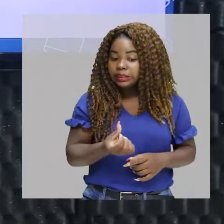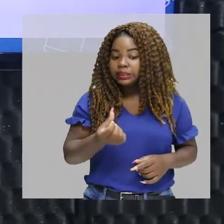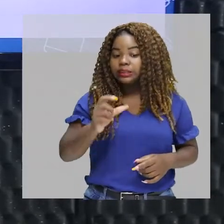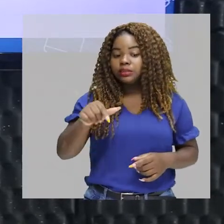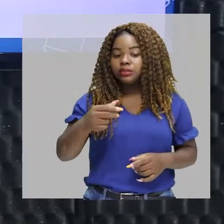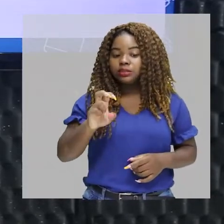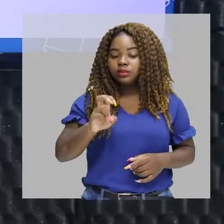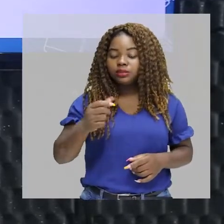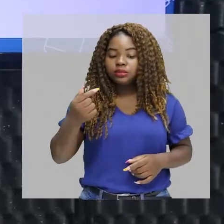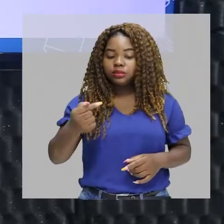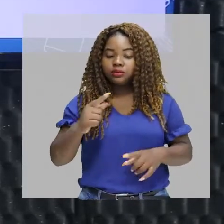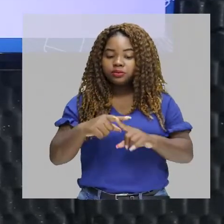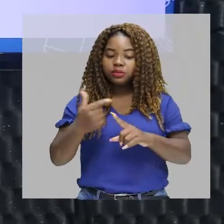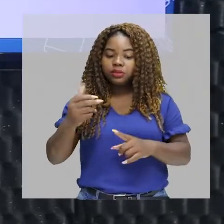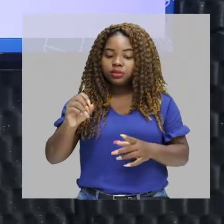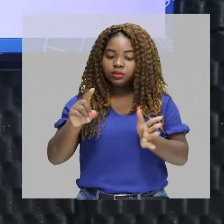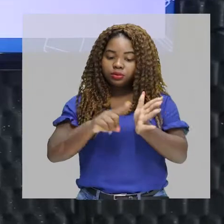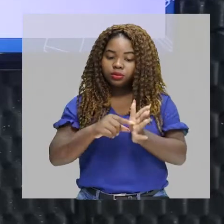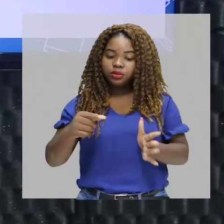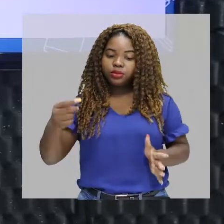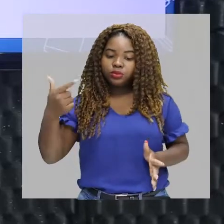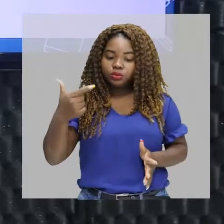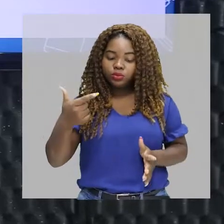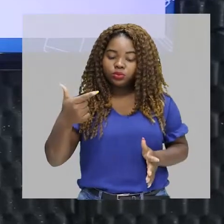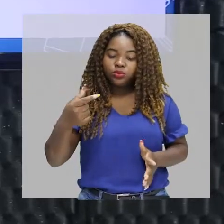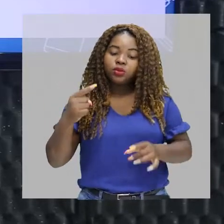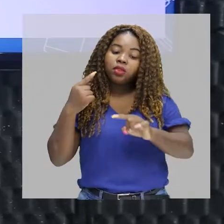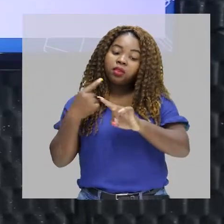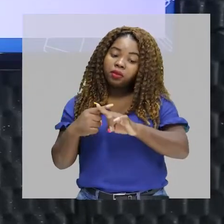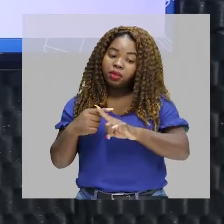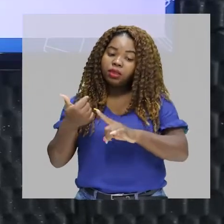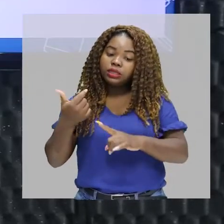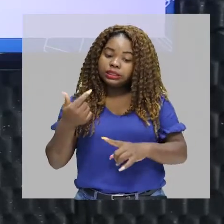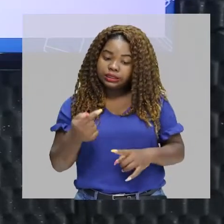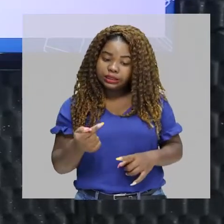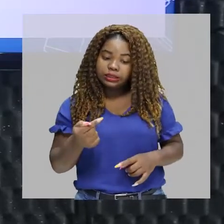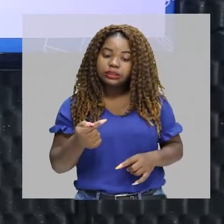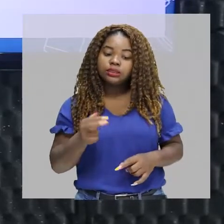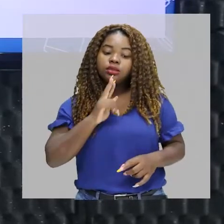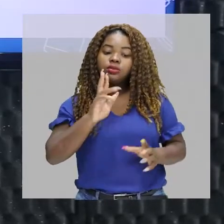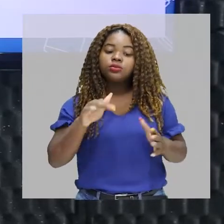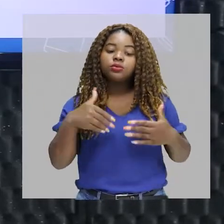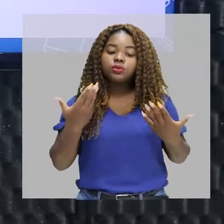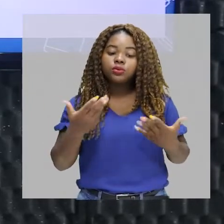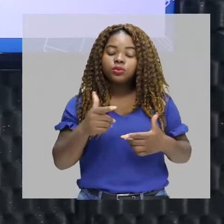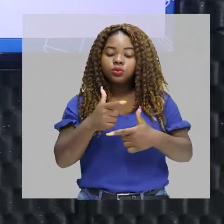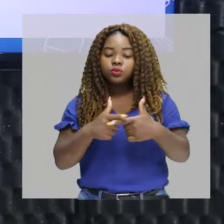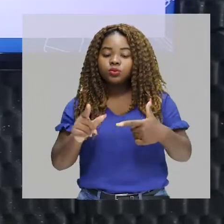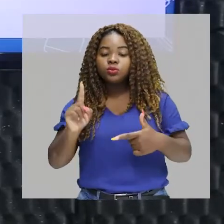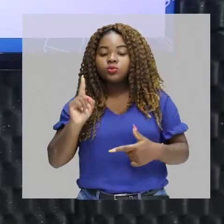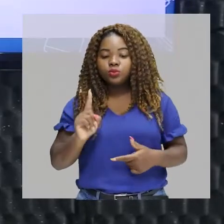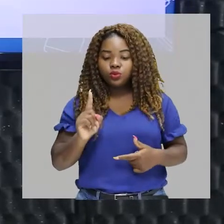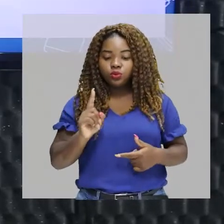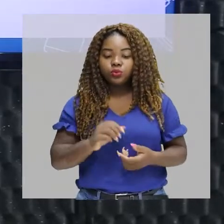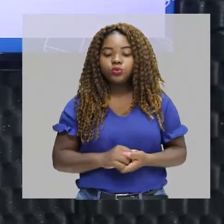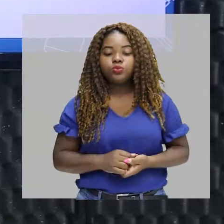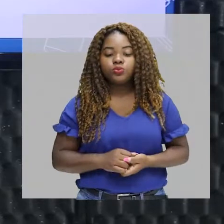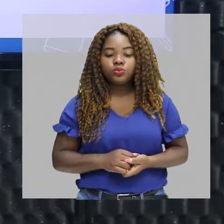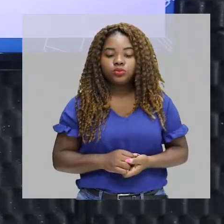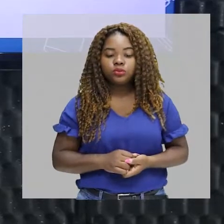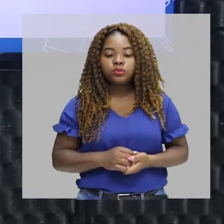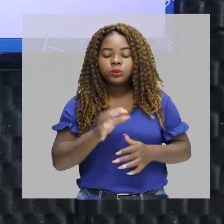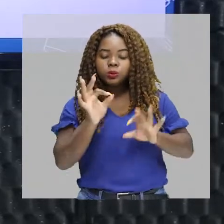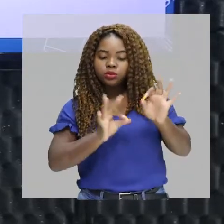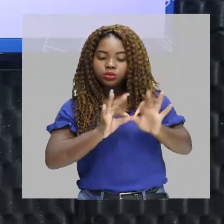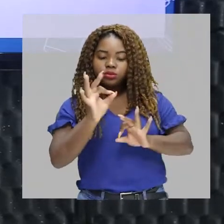6,57 vezes 10 a menos 2, vezes 17. O resultado nós vamos dividir por 1. Tudo bem? Fazendo